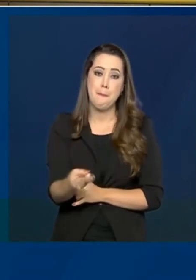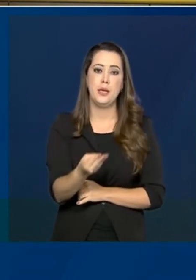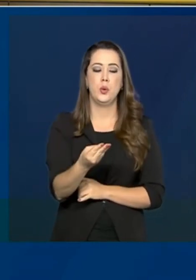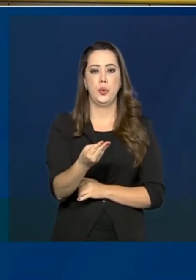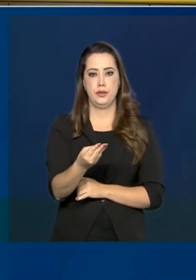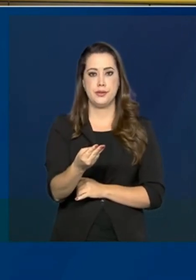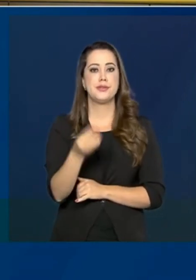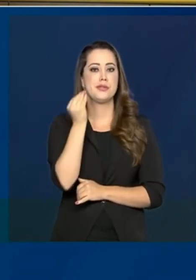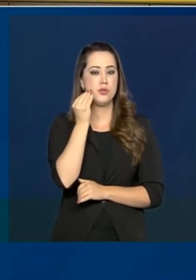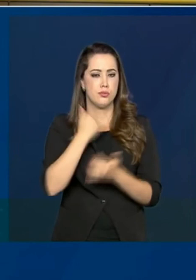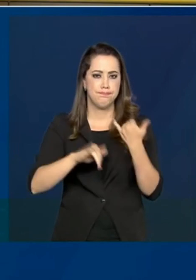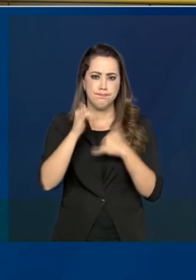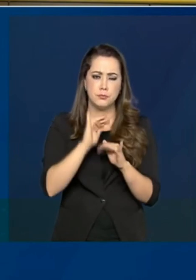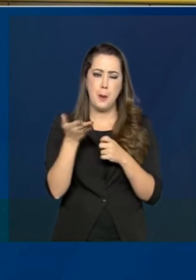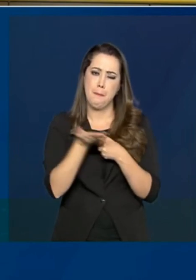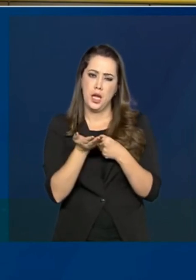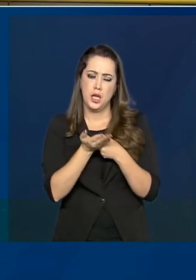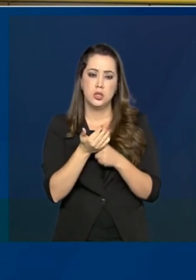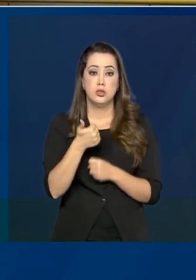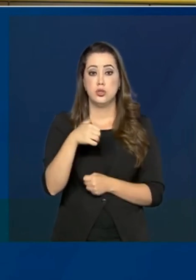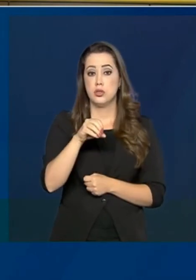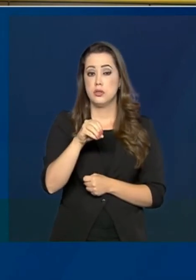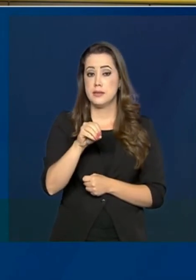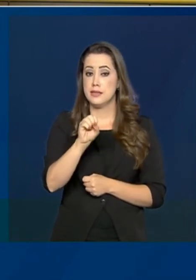3.299.924 exames, uma média geral de